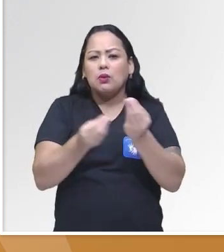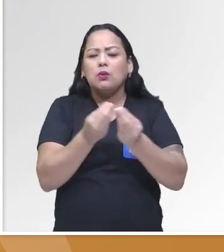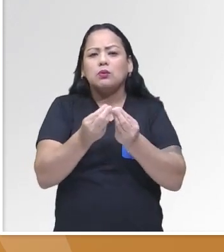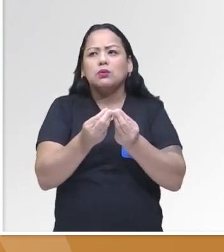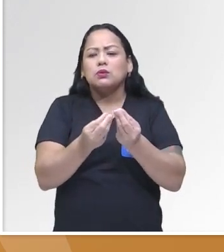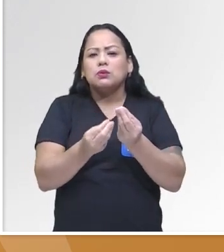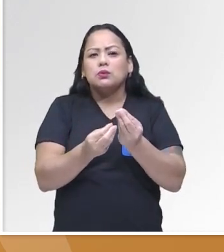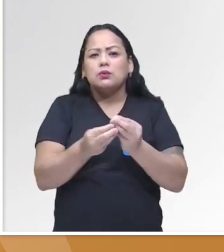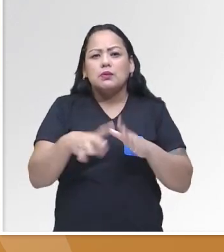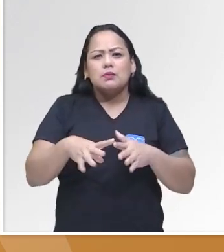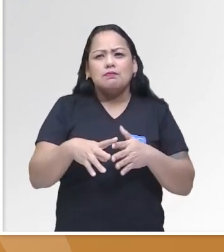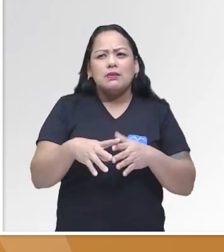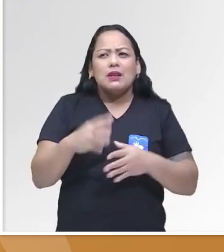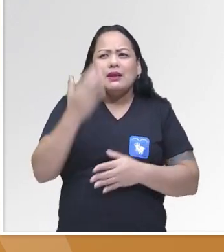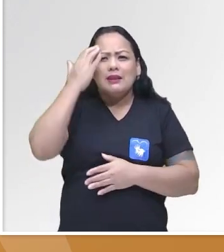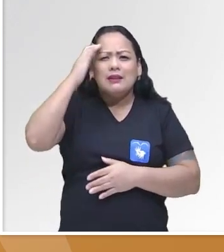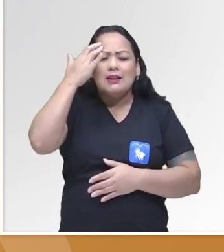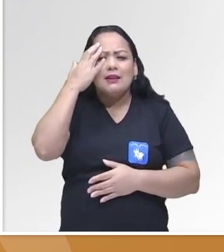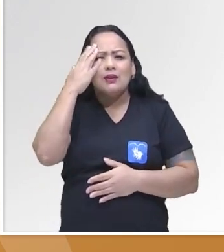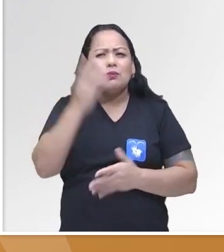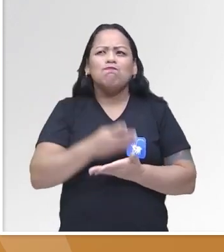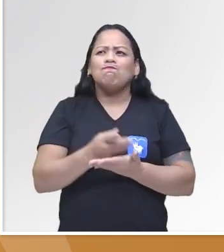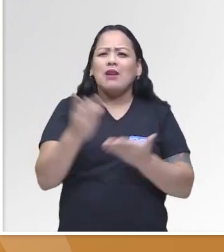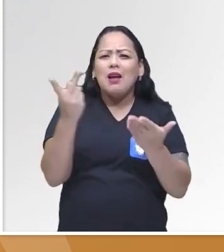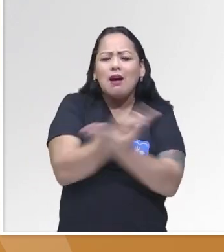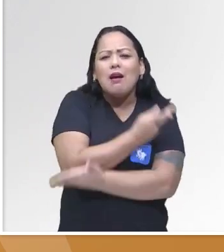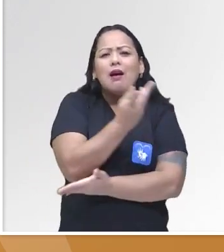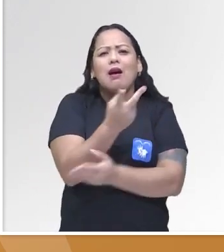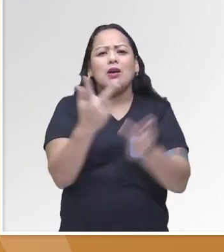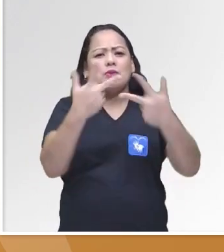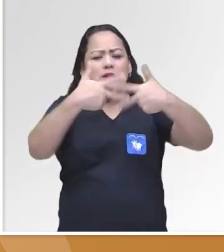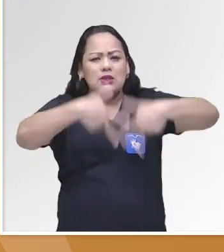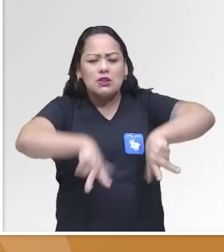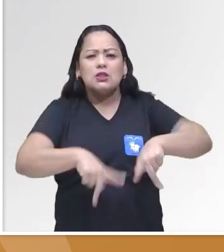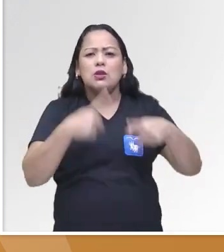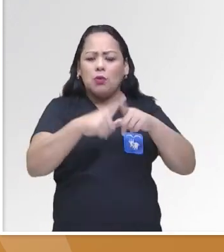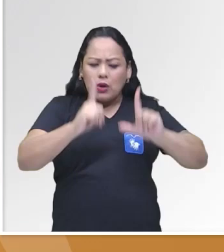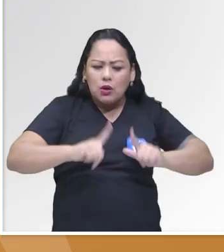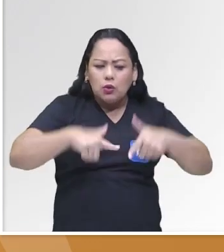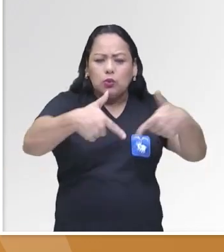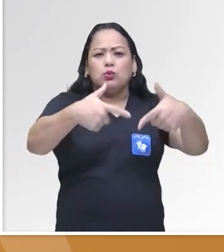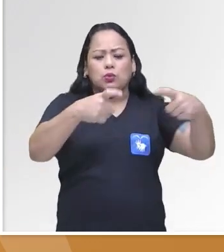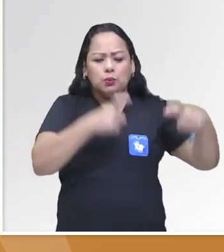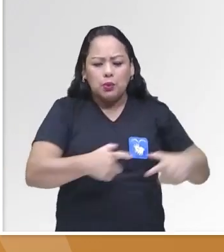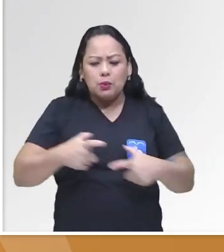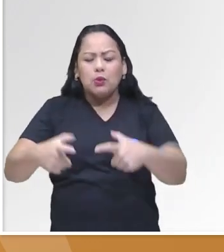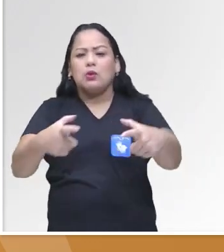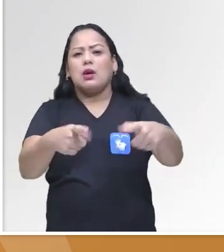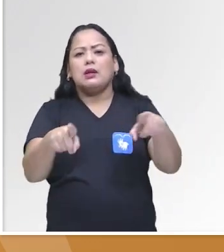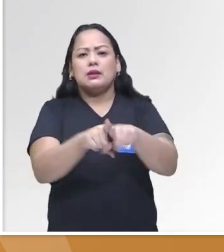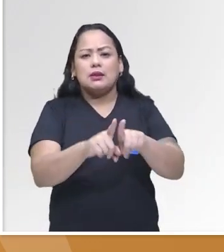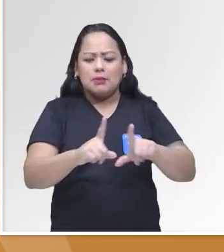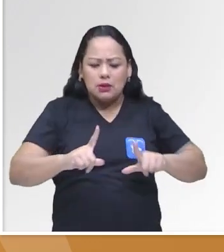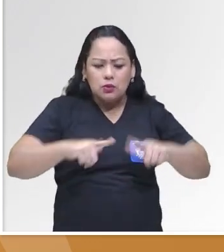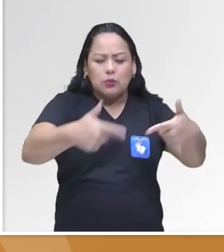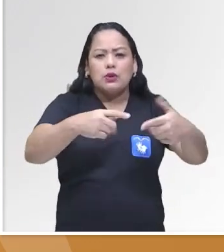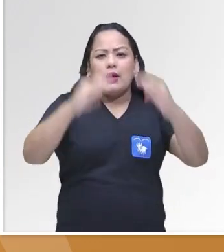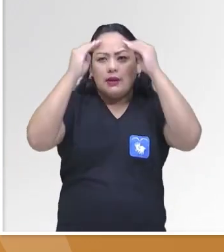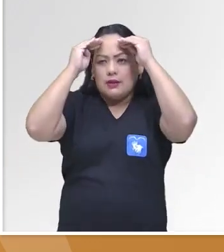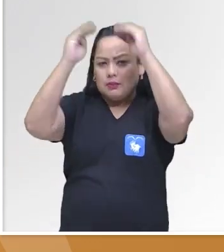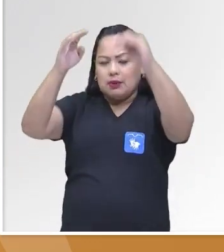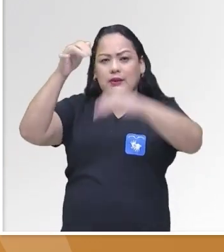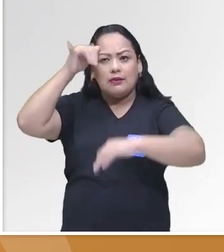mesmo prejudicando essas etnias que estão lutando ali por demarcações, por respeito,